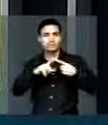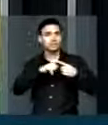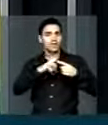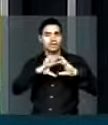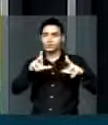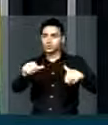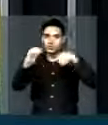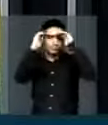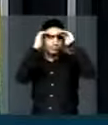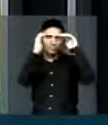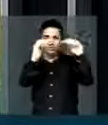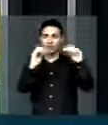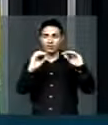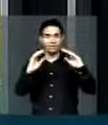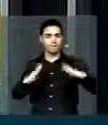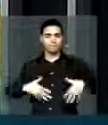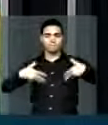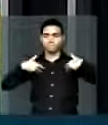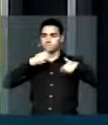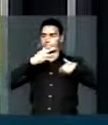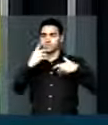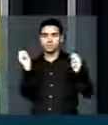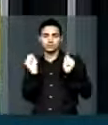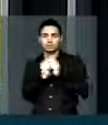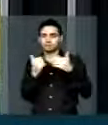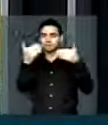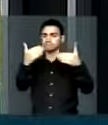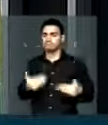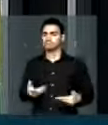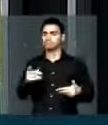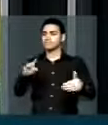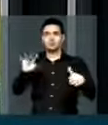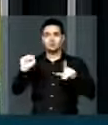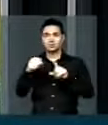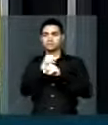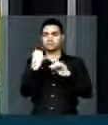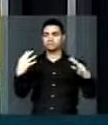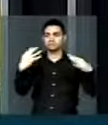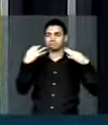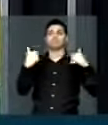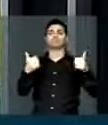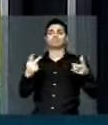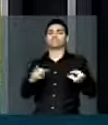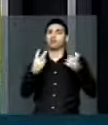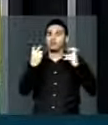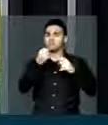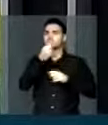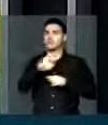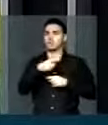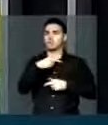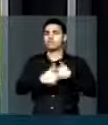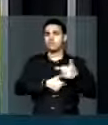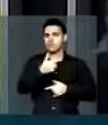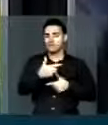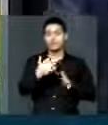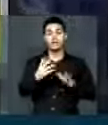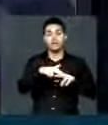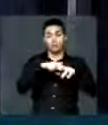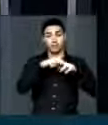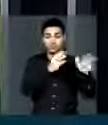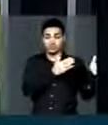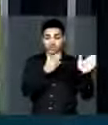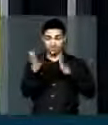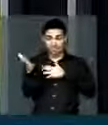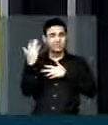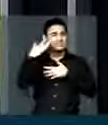e credibilidade diante da sociedade brasileira. Isto é uma realidade. Nesta trajetória, tenho certeza de